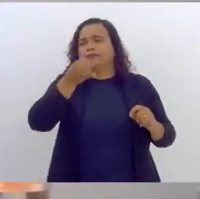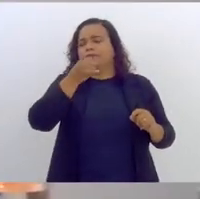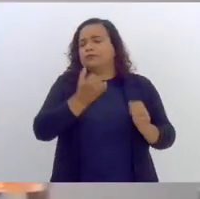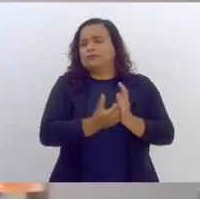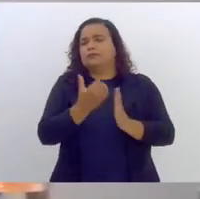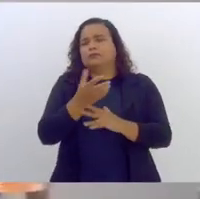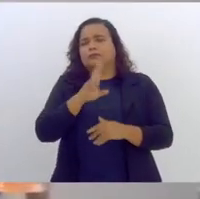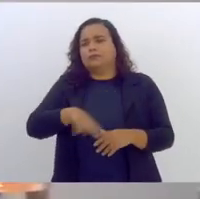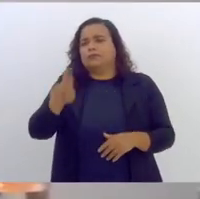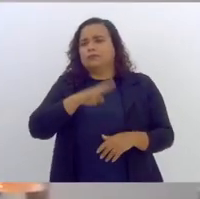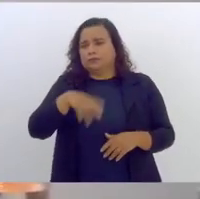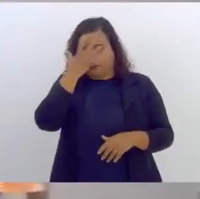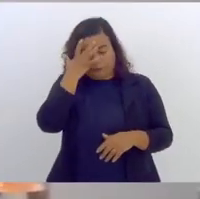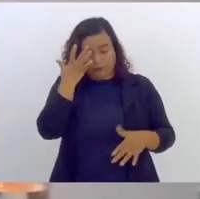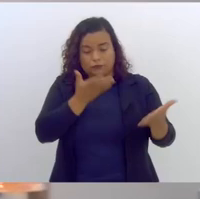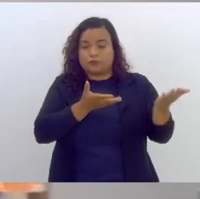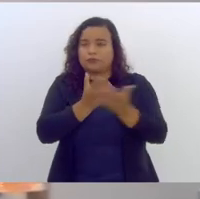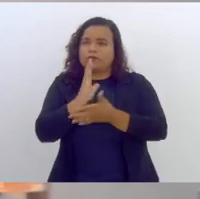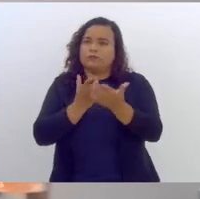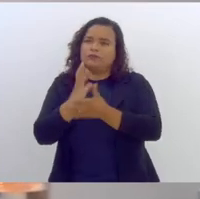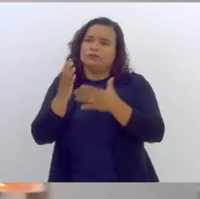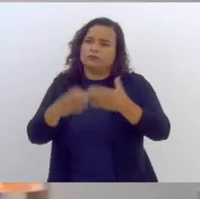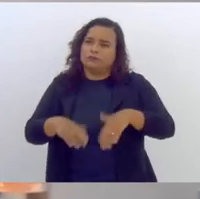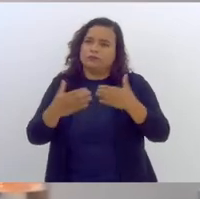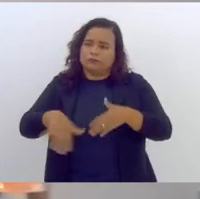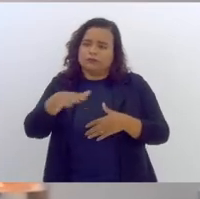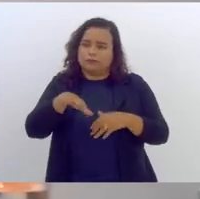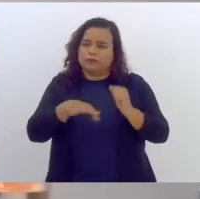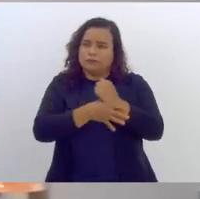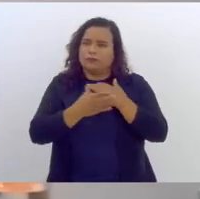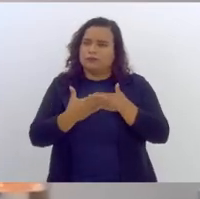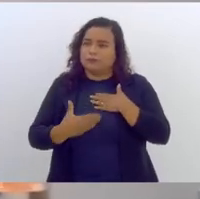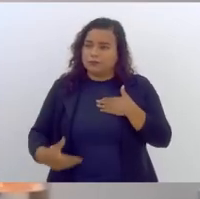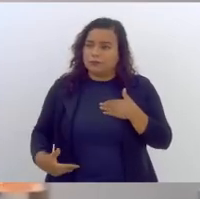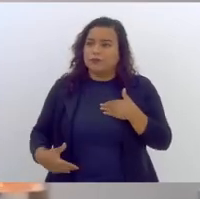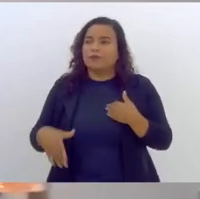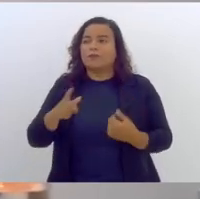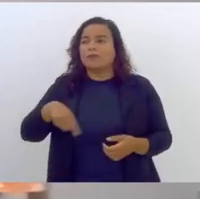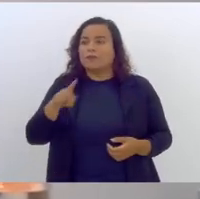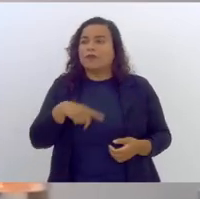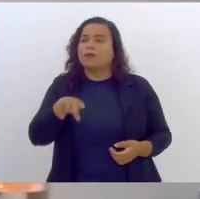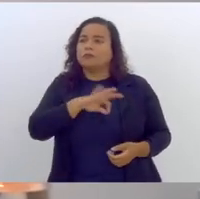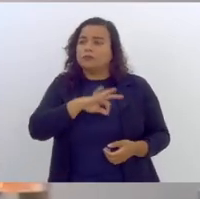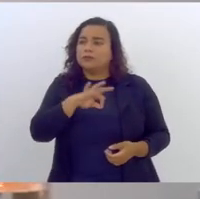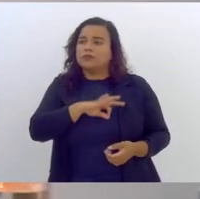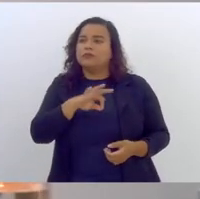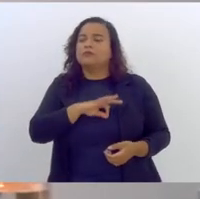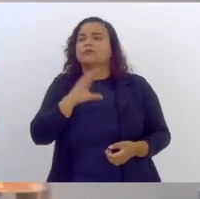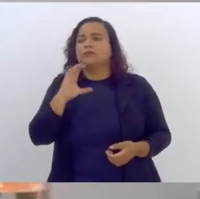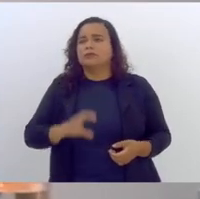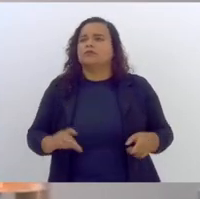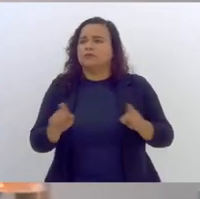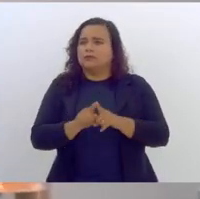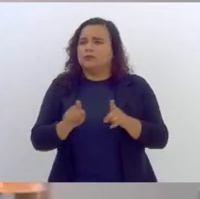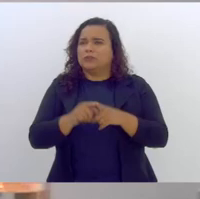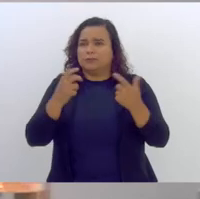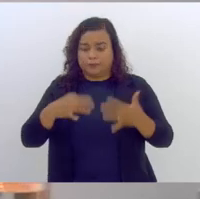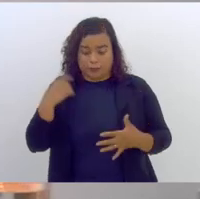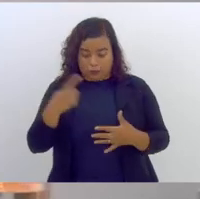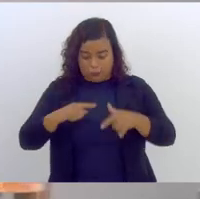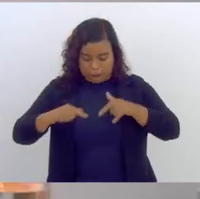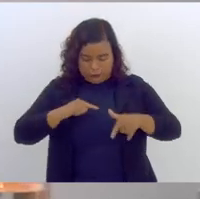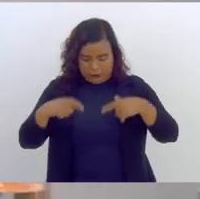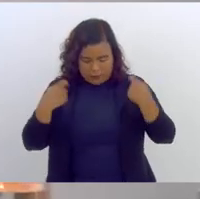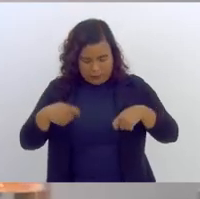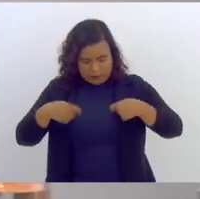dois aprovados nos concursos da Segurança Pública entre os quais os da Polícia Civil obviamente que a gente tem que fazer aqui o nosso trabalho de